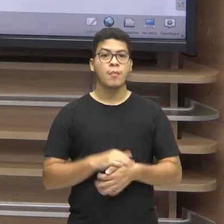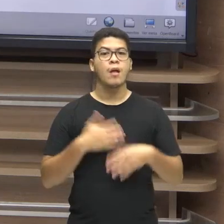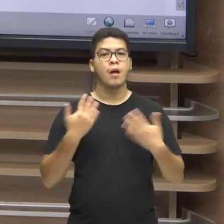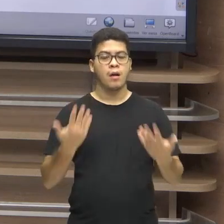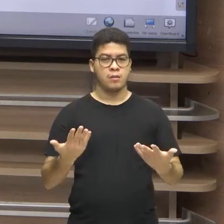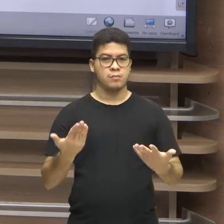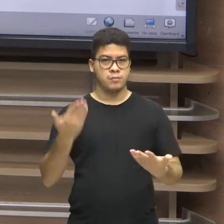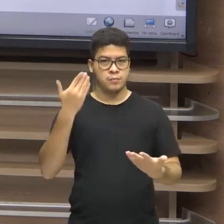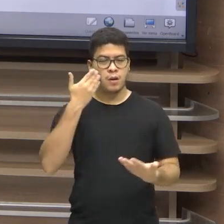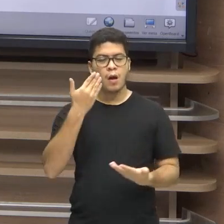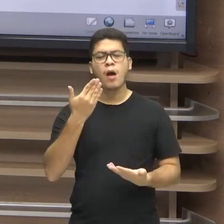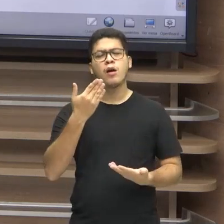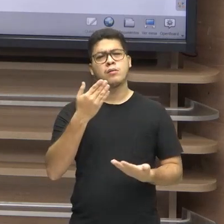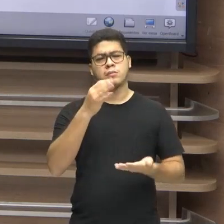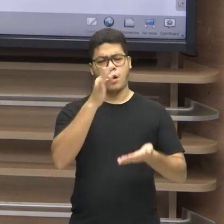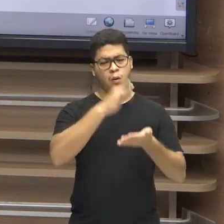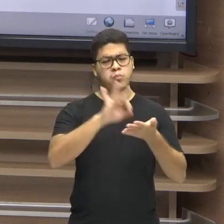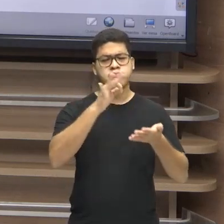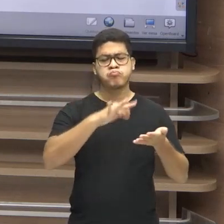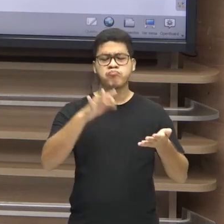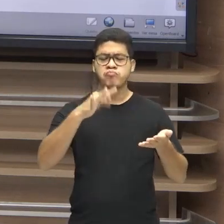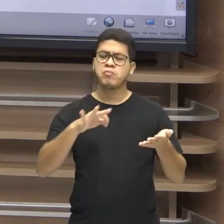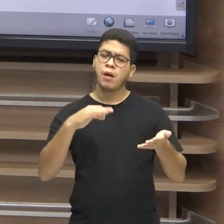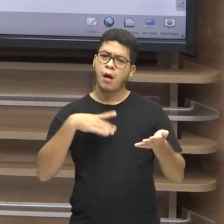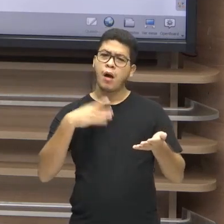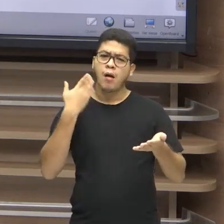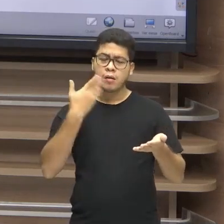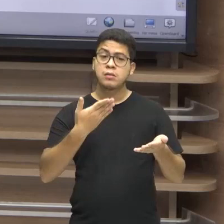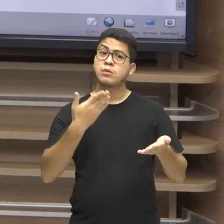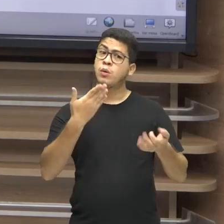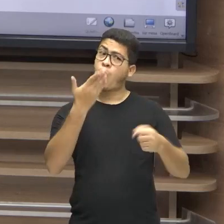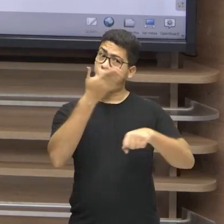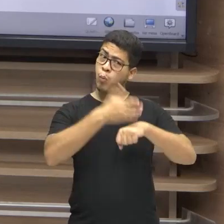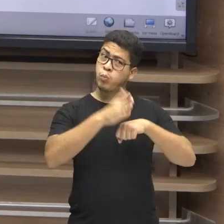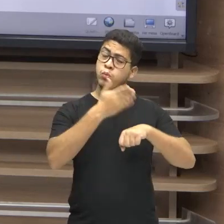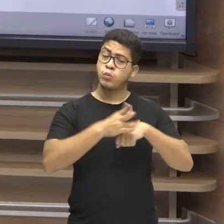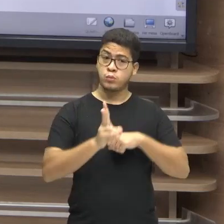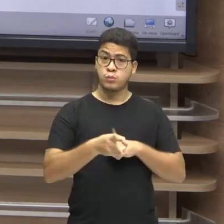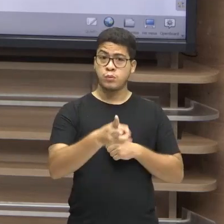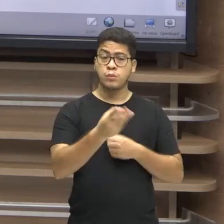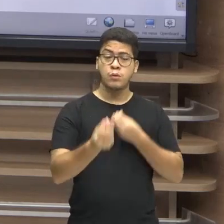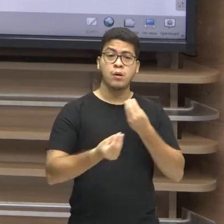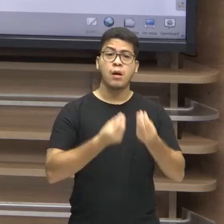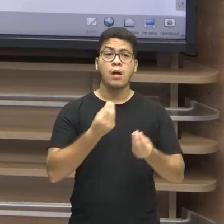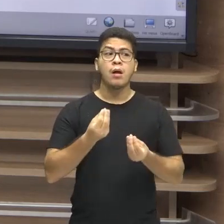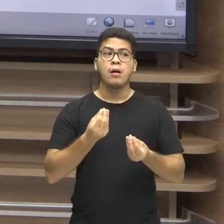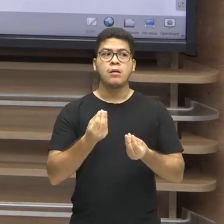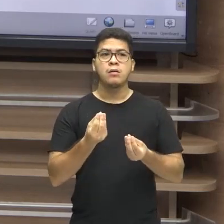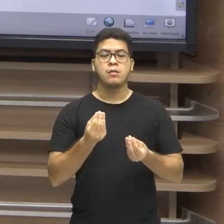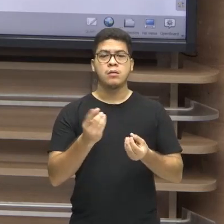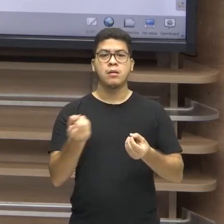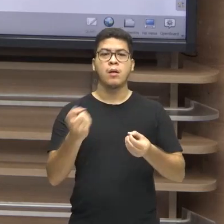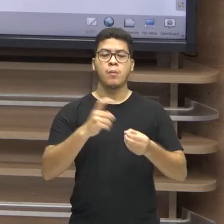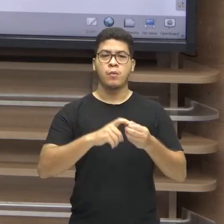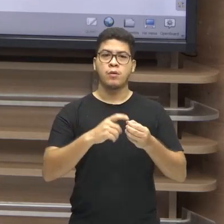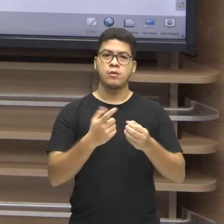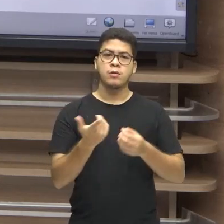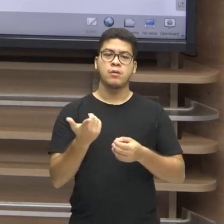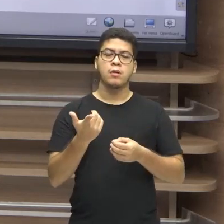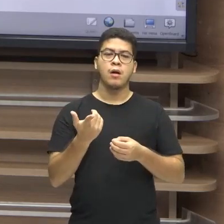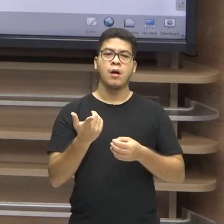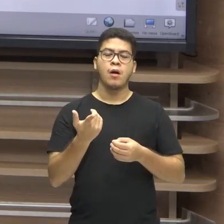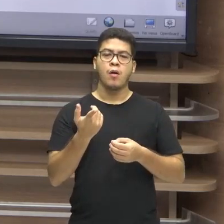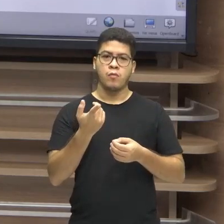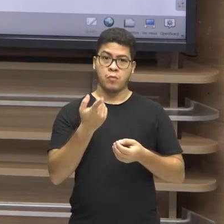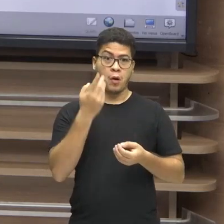você que não conseguiu resolver, continua fazendo a resolução, tá? E acompanha daqui a pouquinho